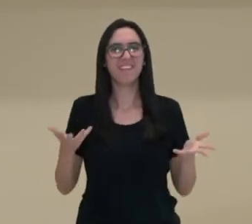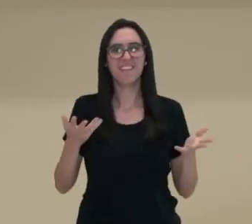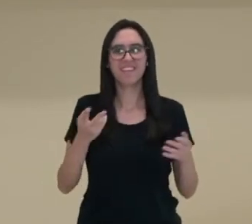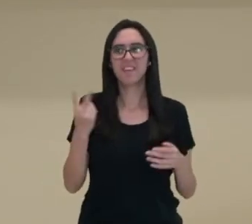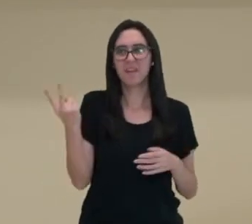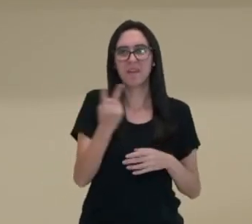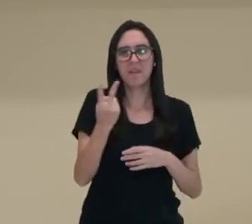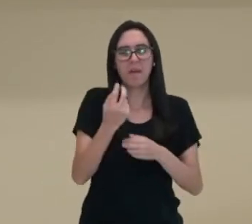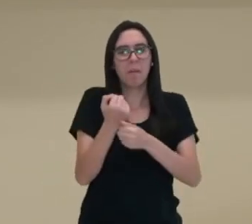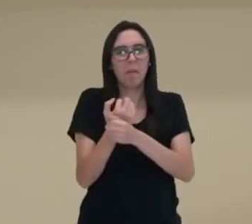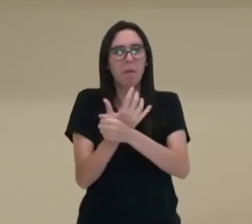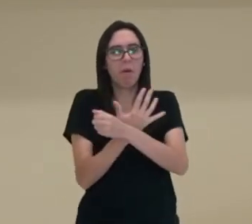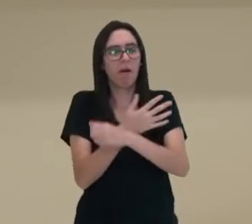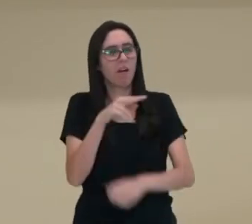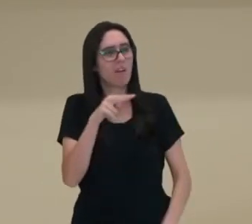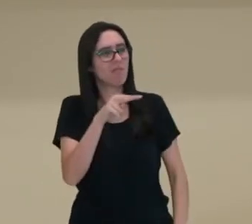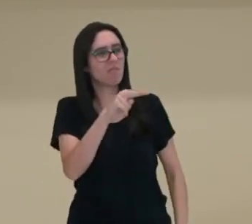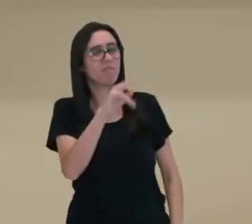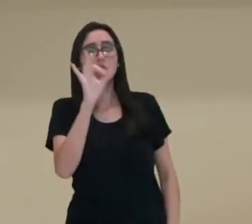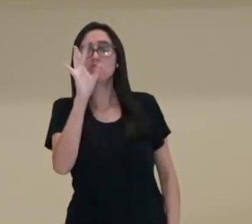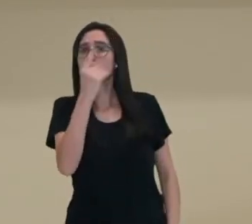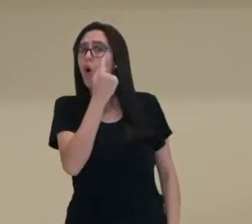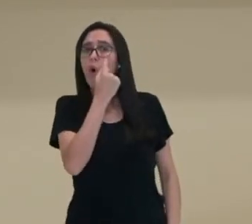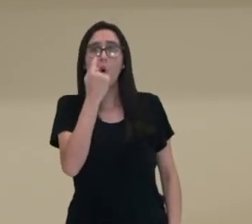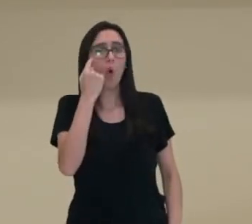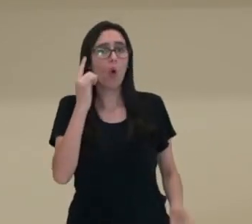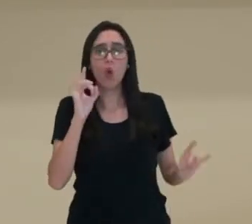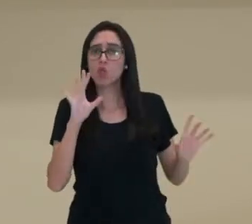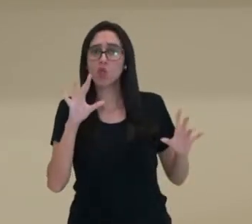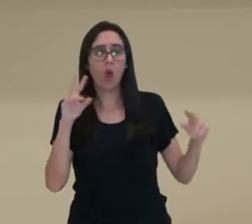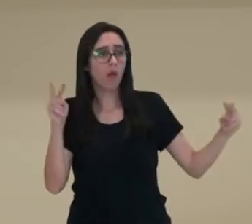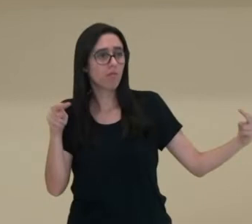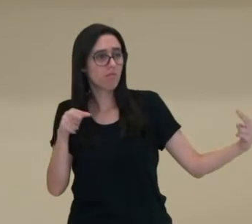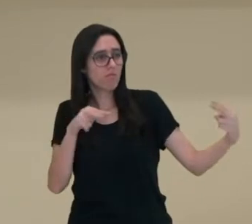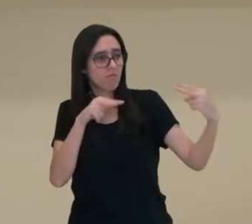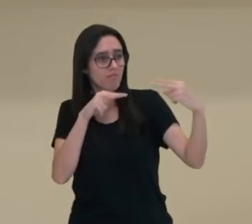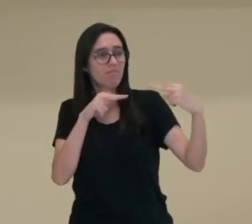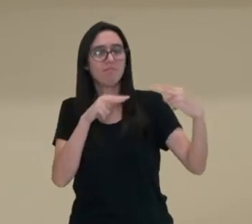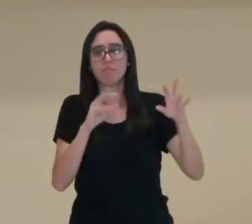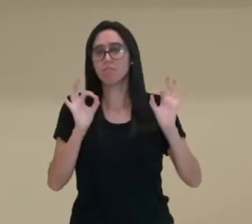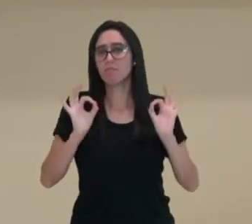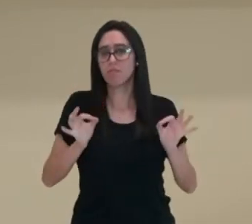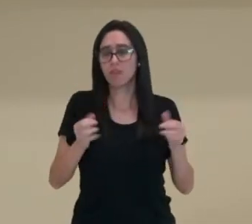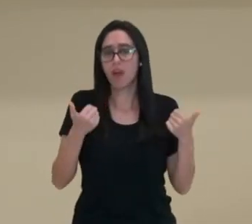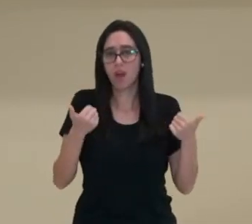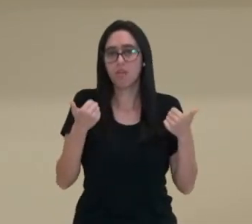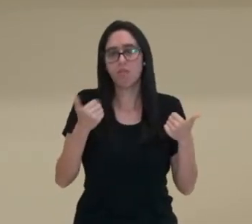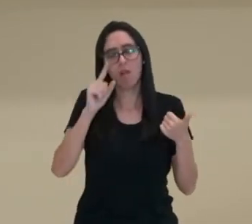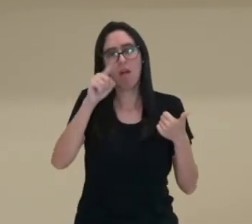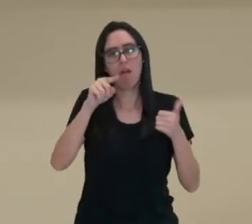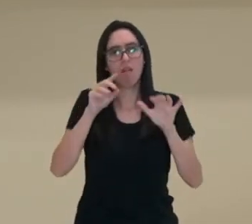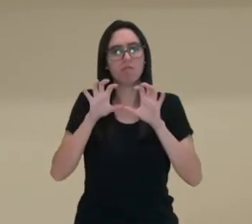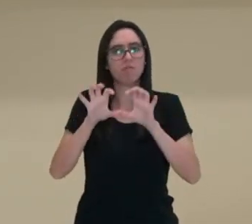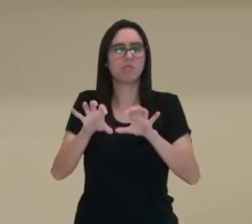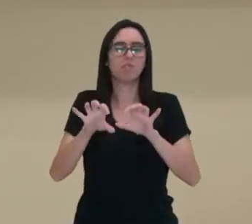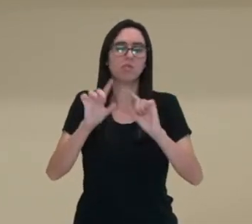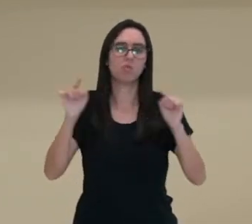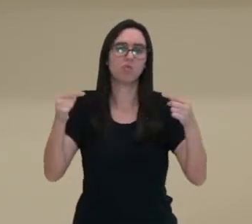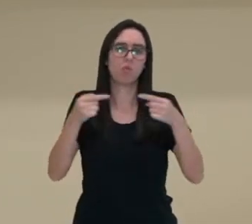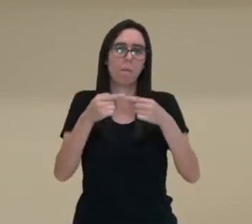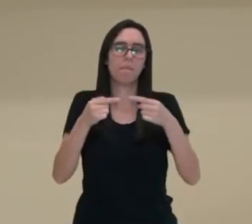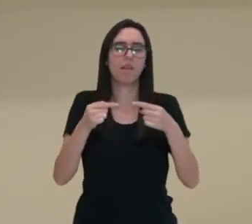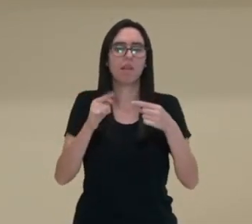se emocionaram, só por meio do olhar. Então, vocês acertaram, Então, é a partir desse olhar que